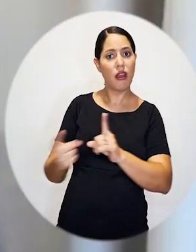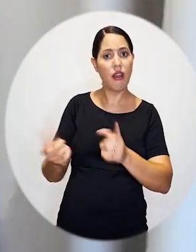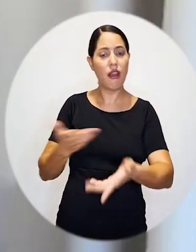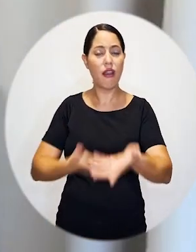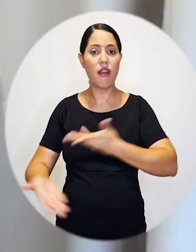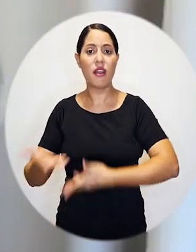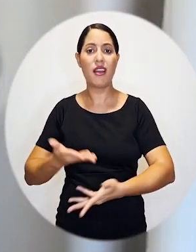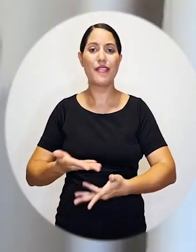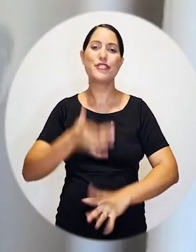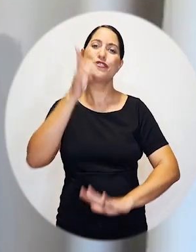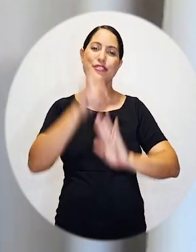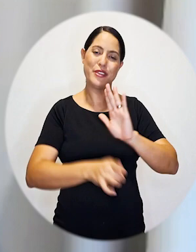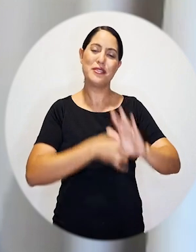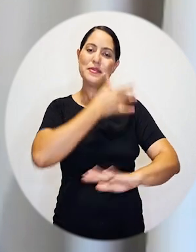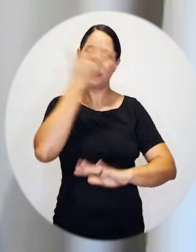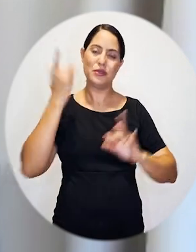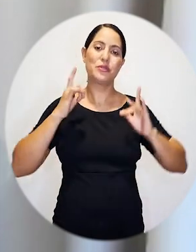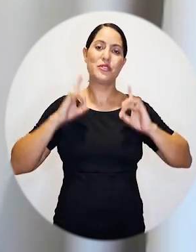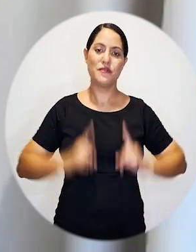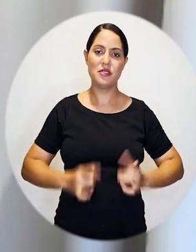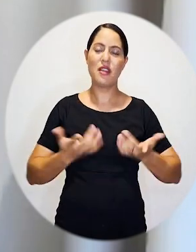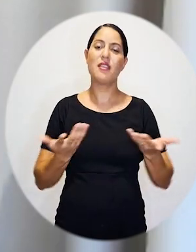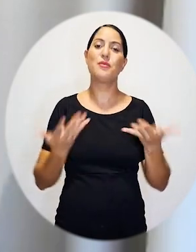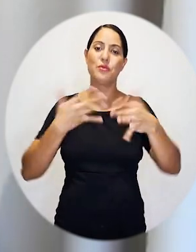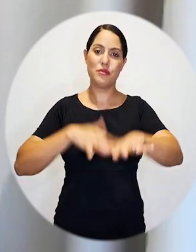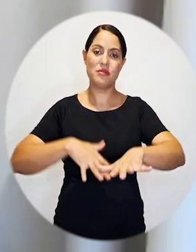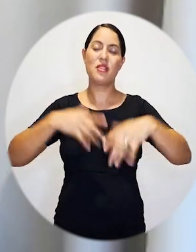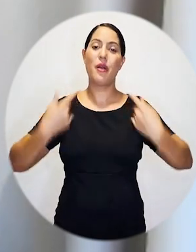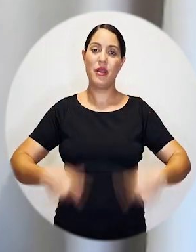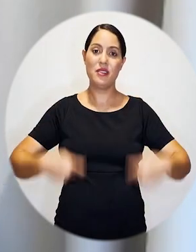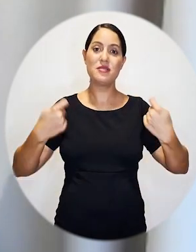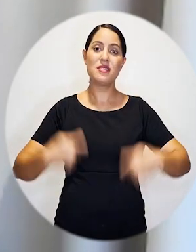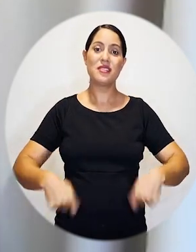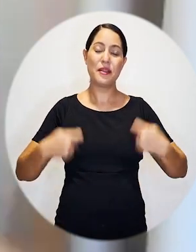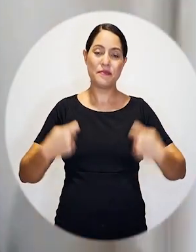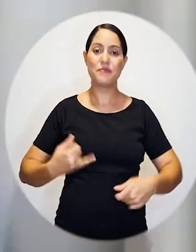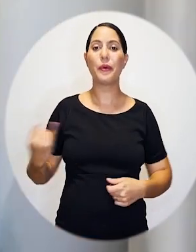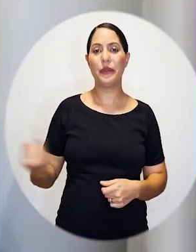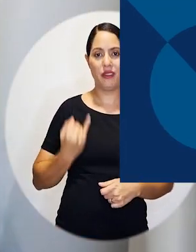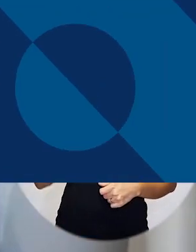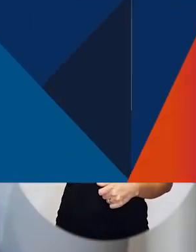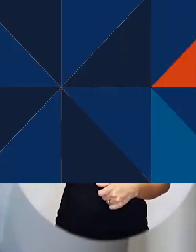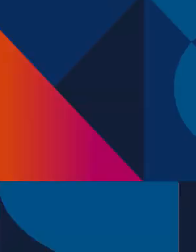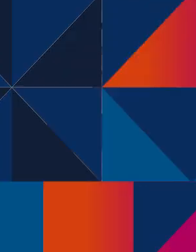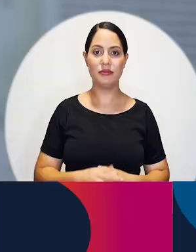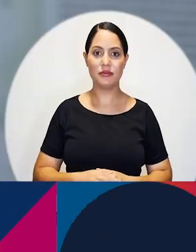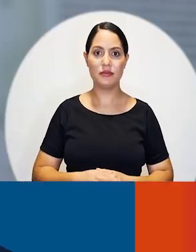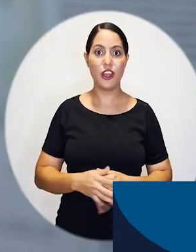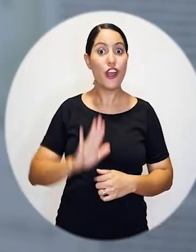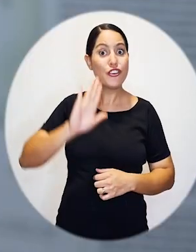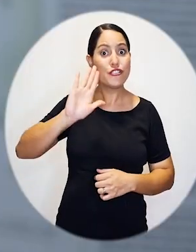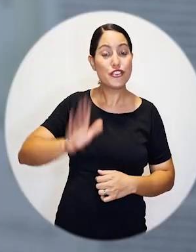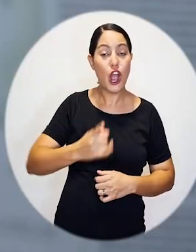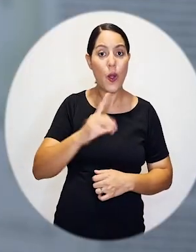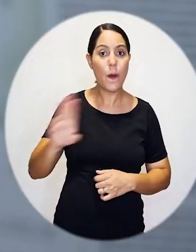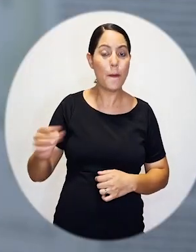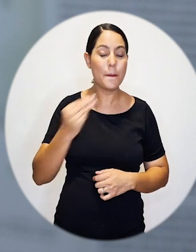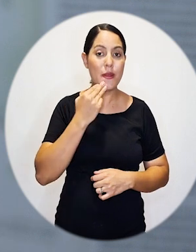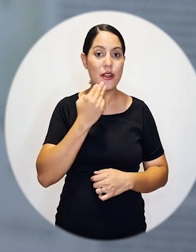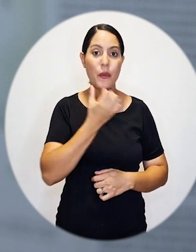a importância pelo direito das pessoas com deficiência e pela inclusão de pessoas com deficiência é importante. Já somos